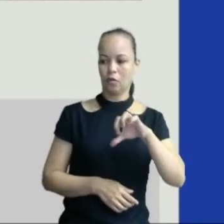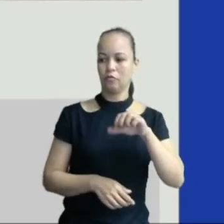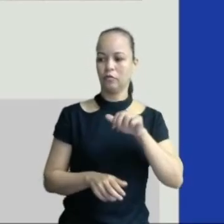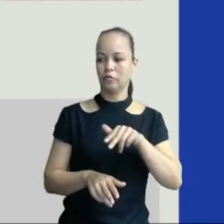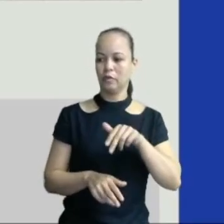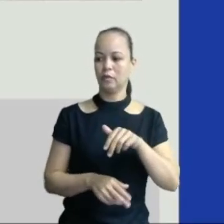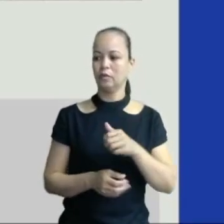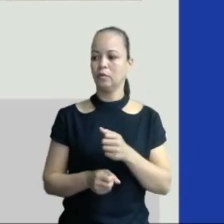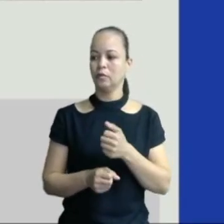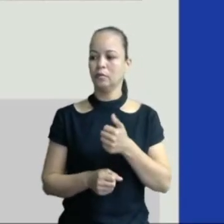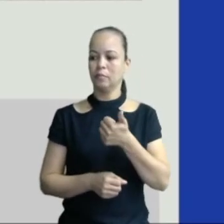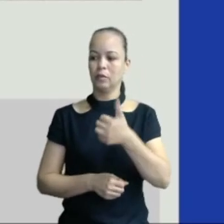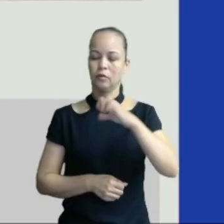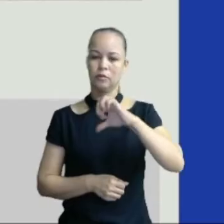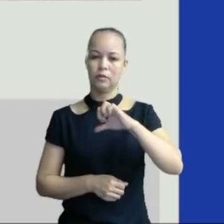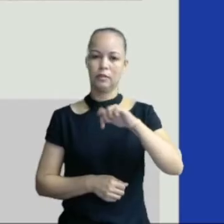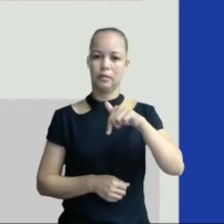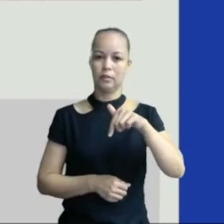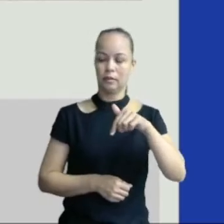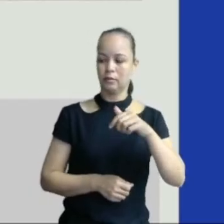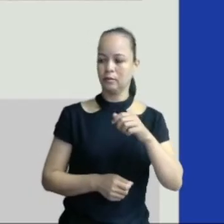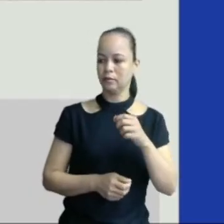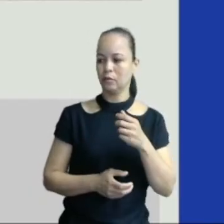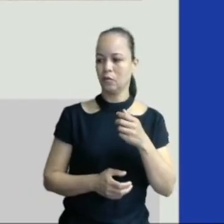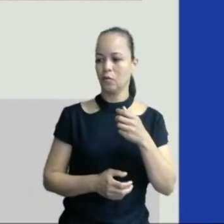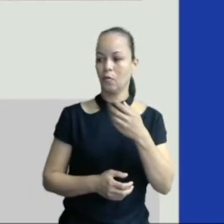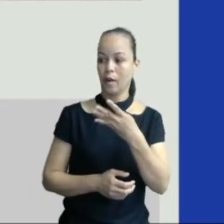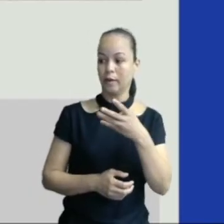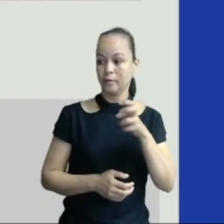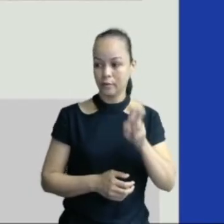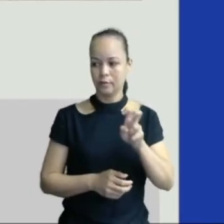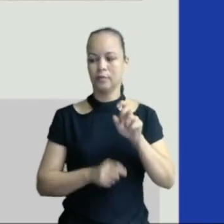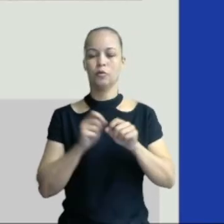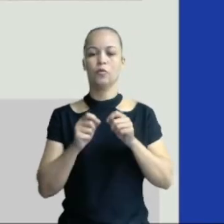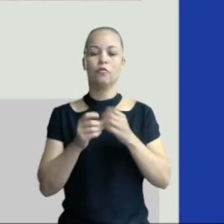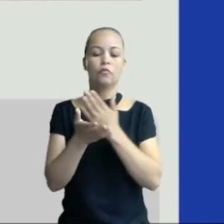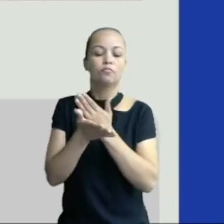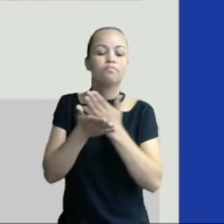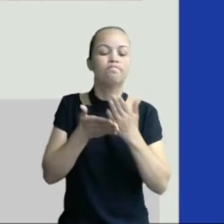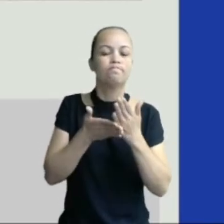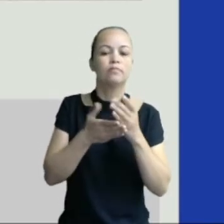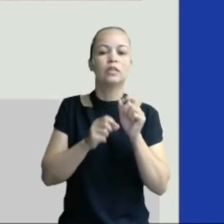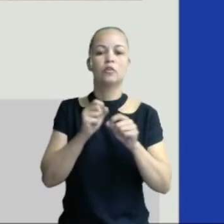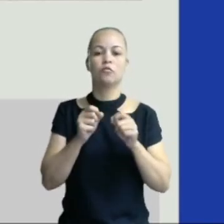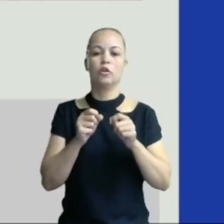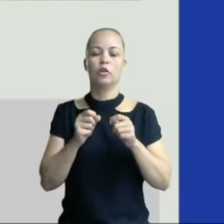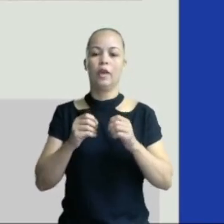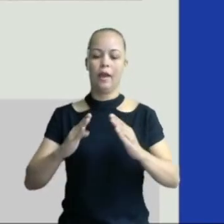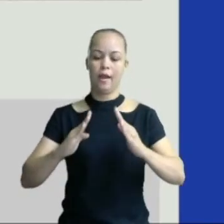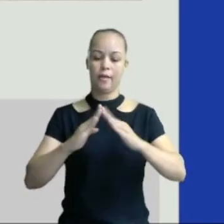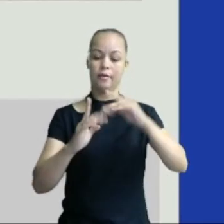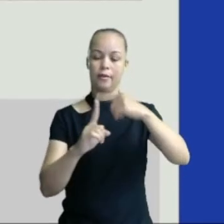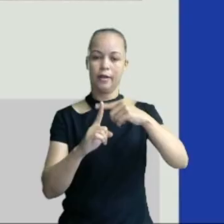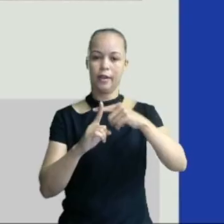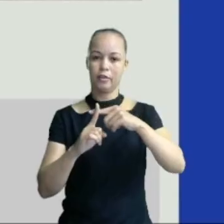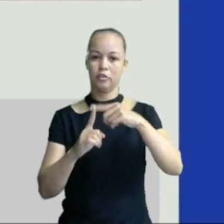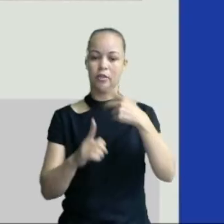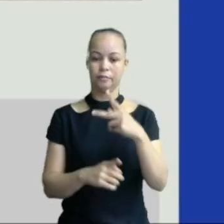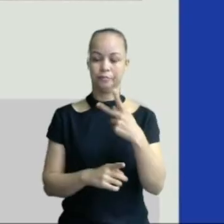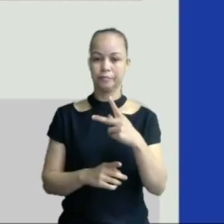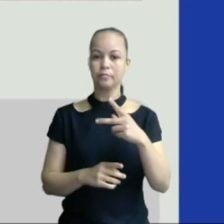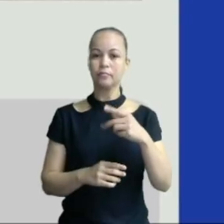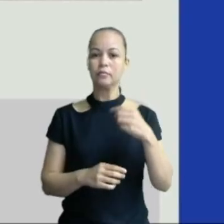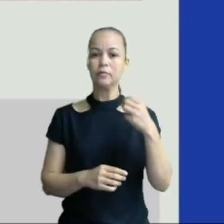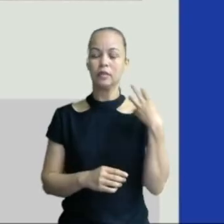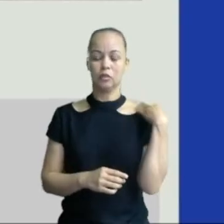tricentenário da Batalha das Tabocas, a Capela de Nossa Senhora de Nazaré, construída com pedras do local. Em 9